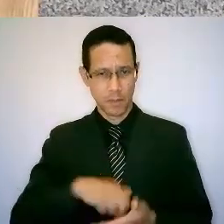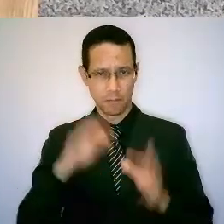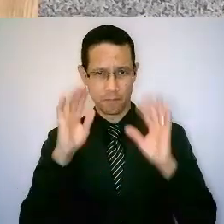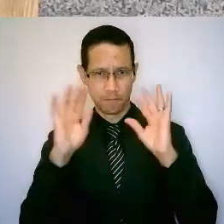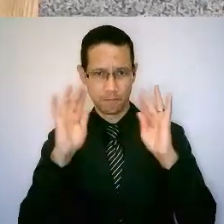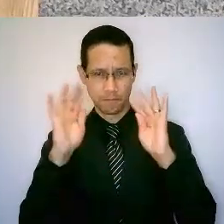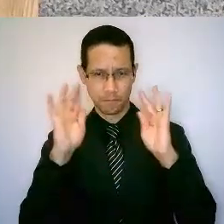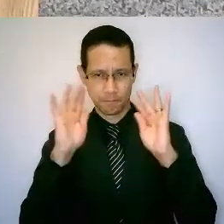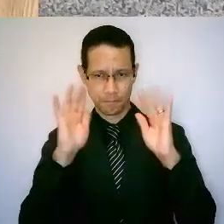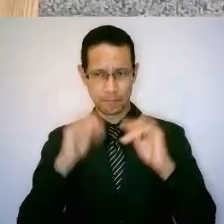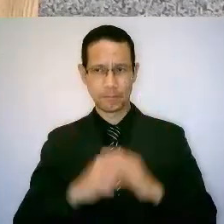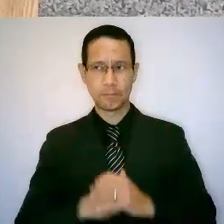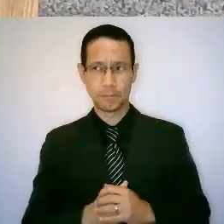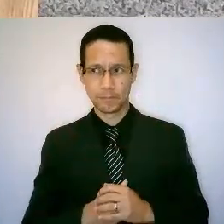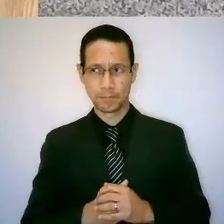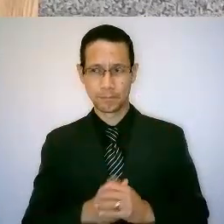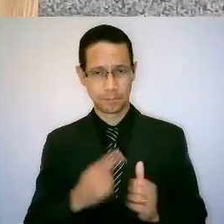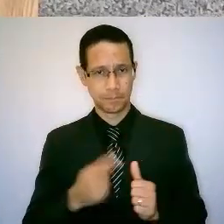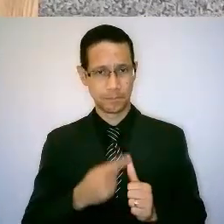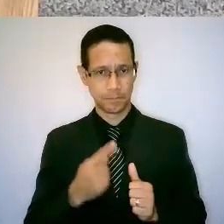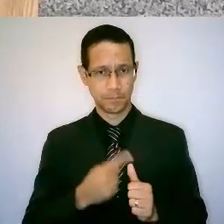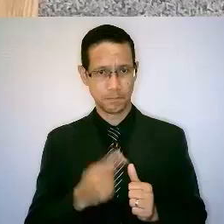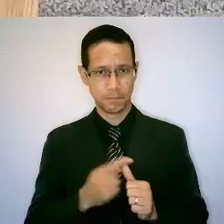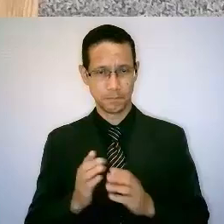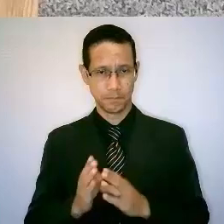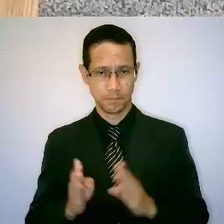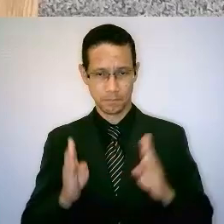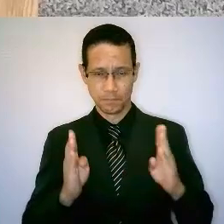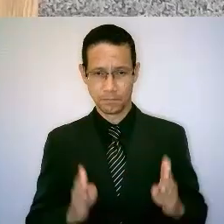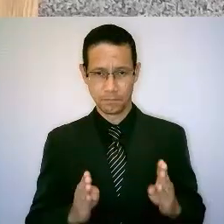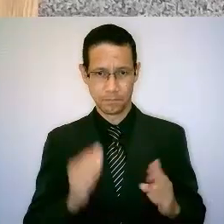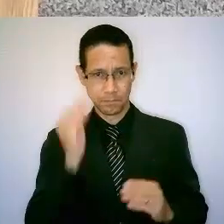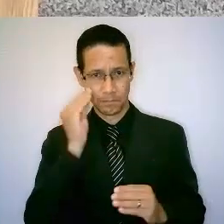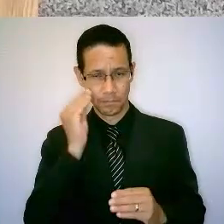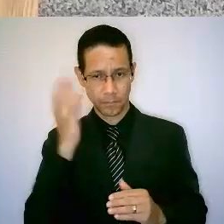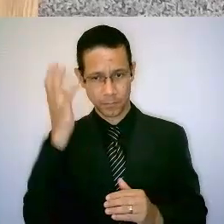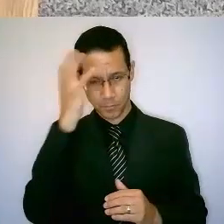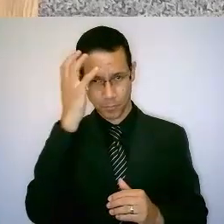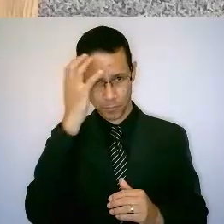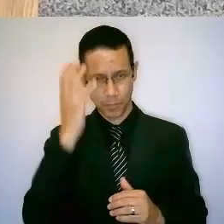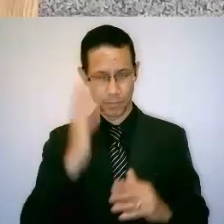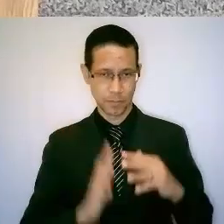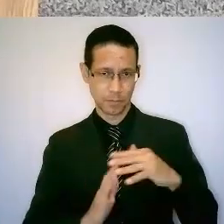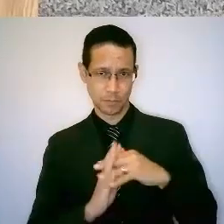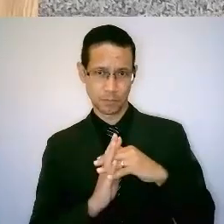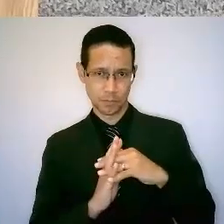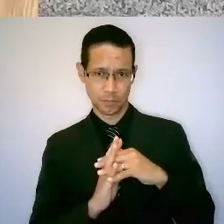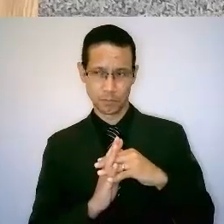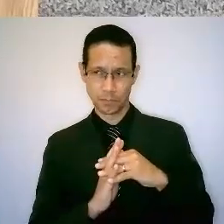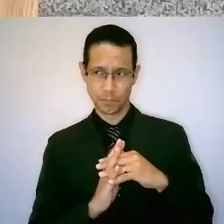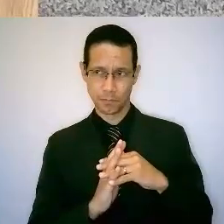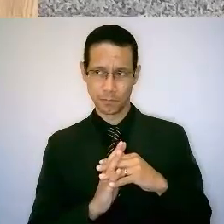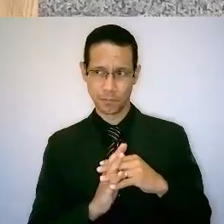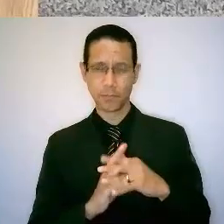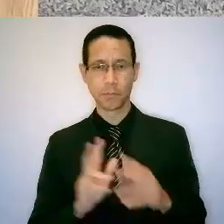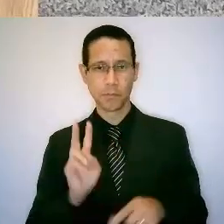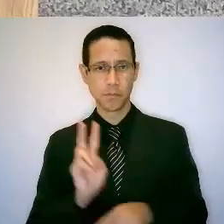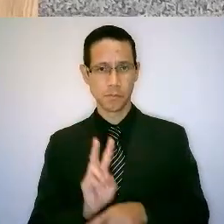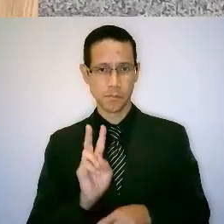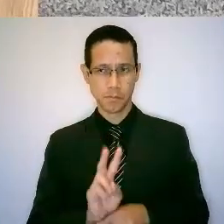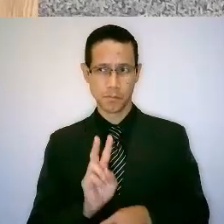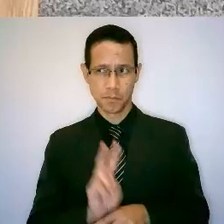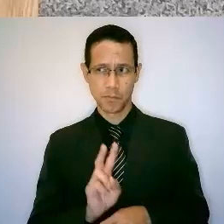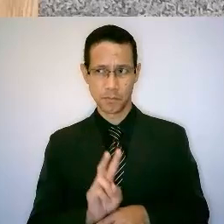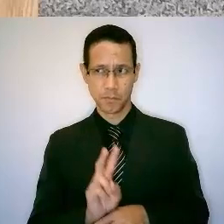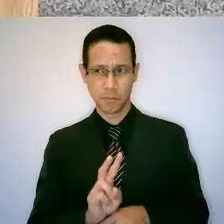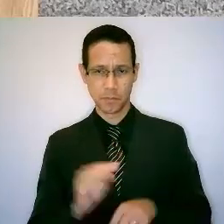em relação a primeira fase do Júri foi considerada culpabilidade exacerbada pela premeditação isso no caso do homicídio